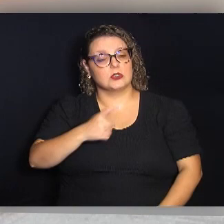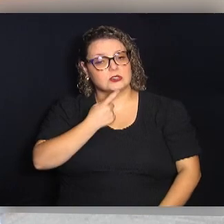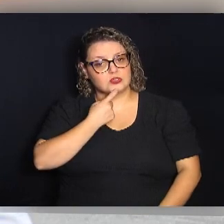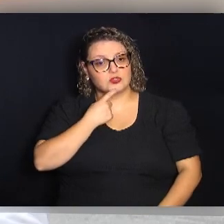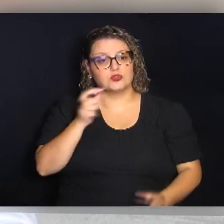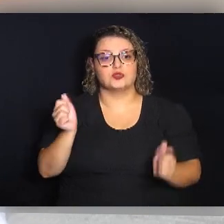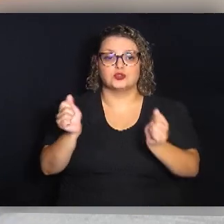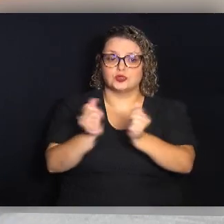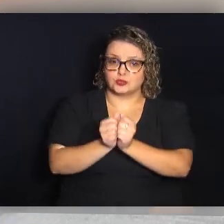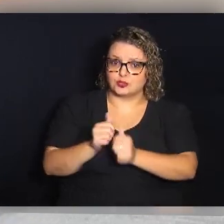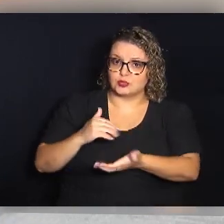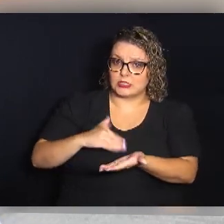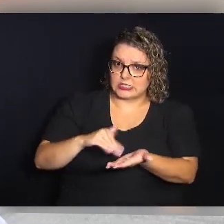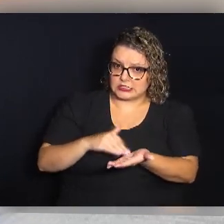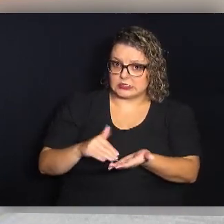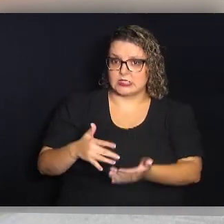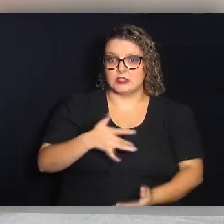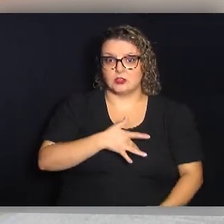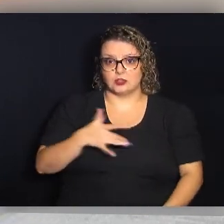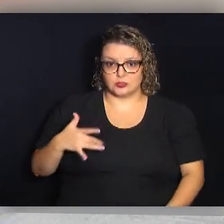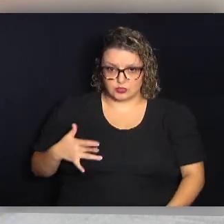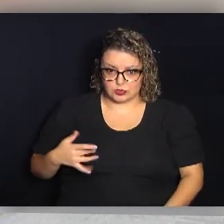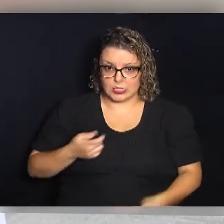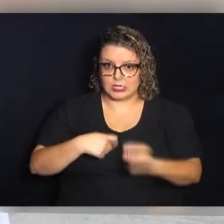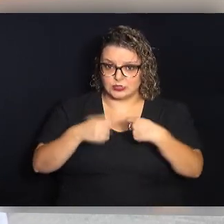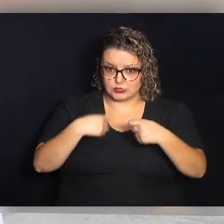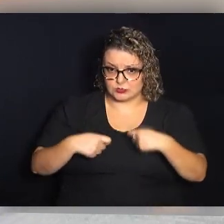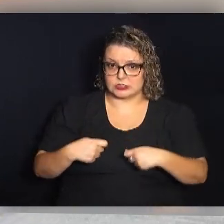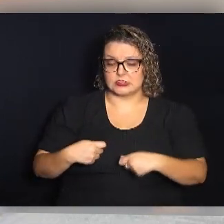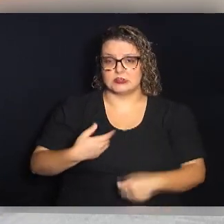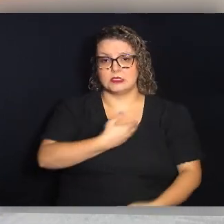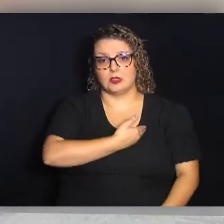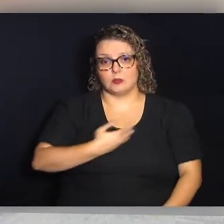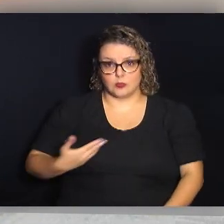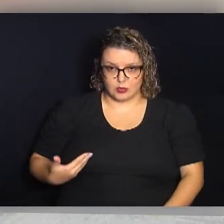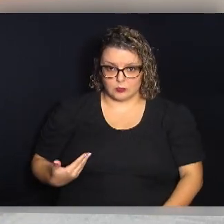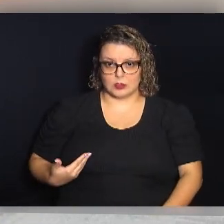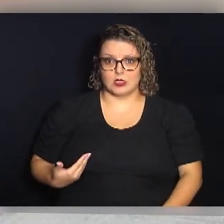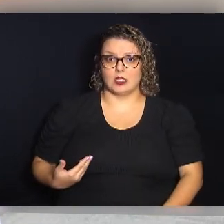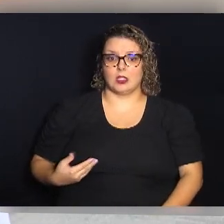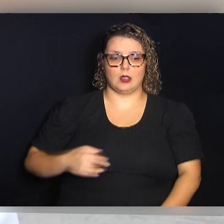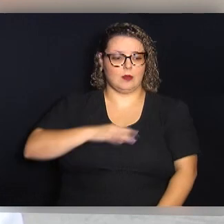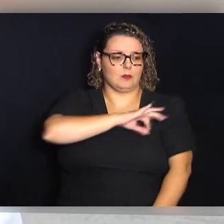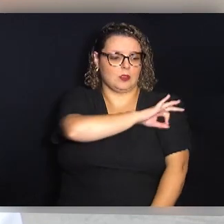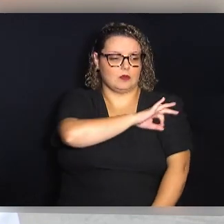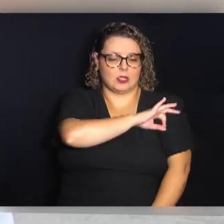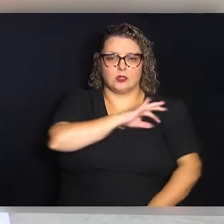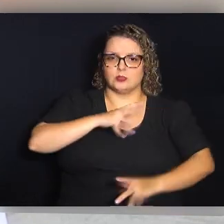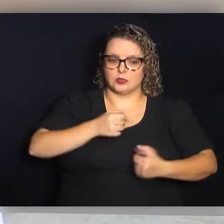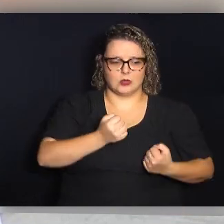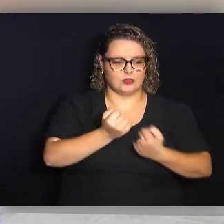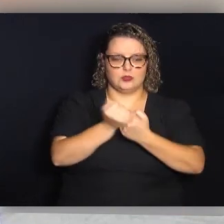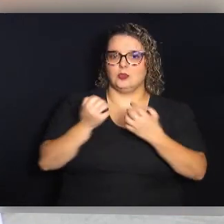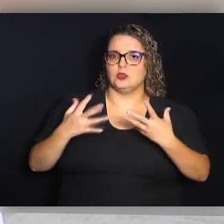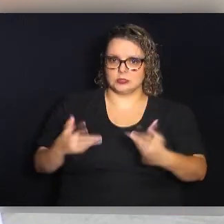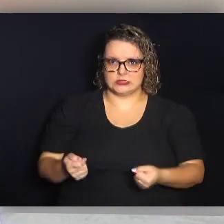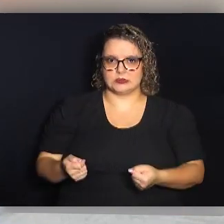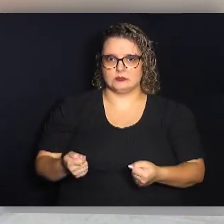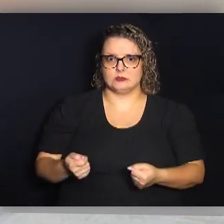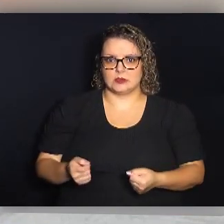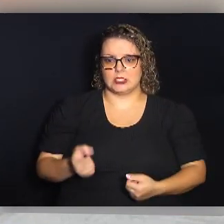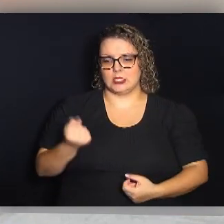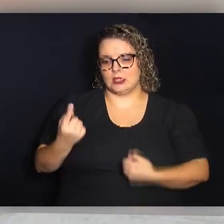Campinas juntamente com a secretaria de saúde ou seja administração pública a prefeitura dando todo o suporte pras pessoas que